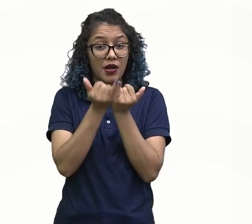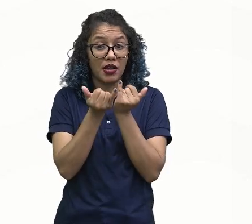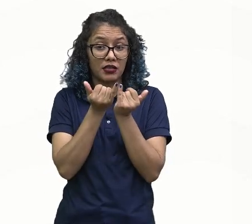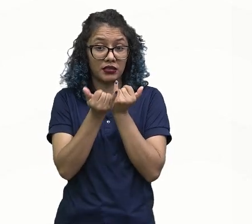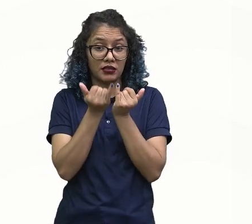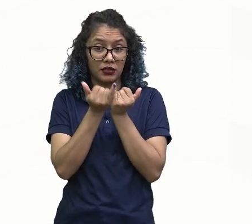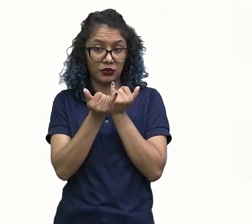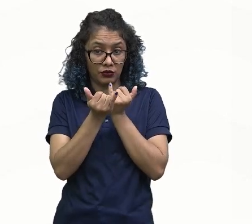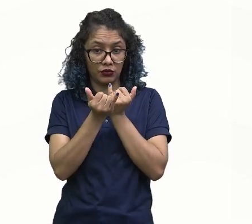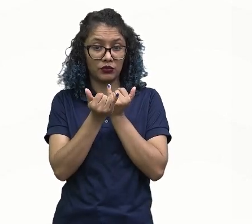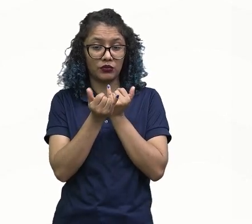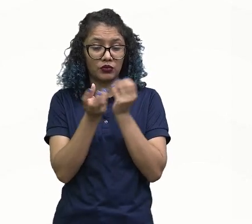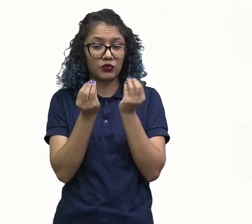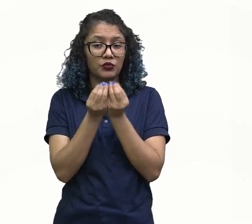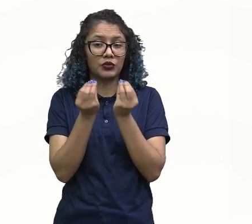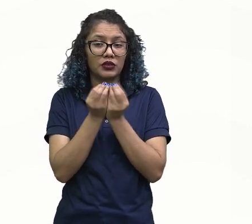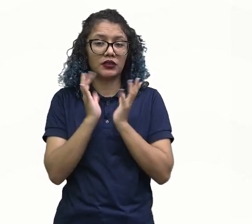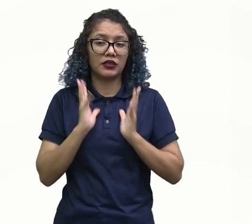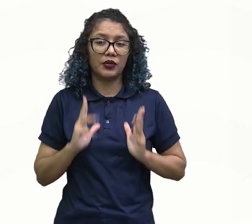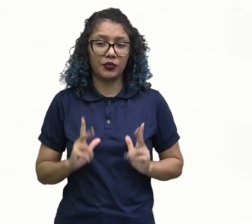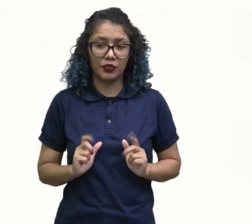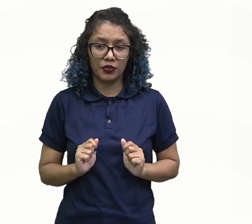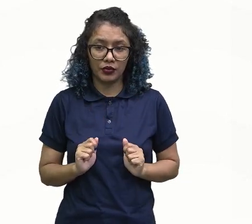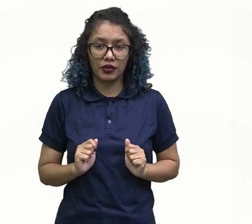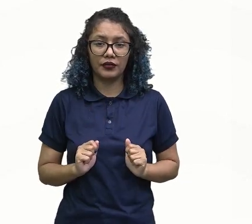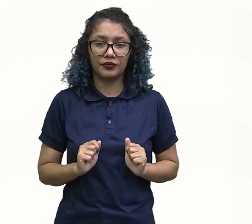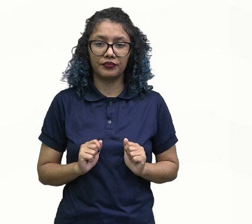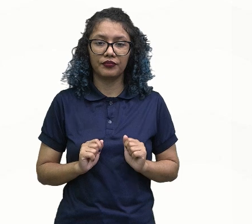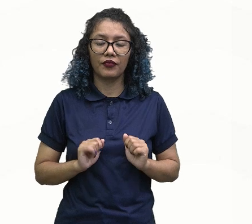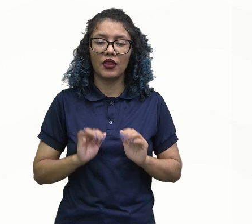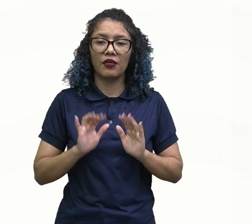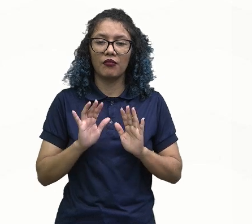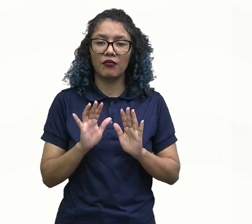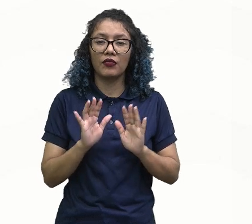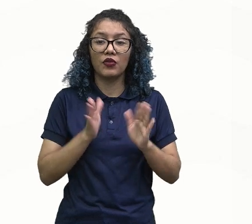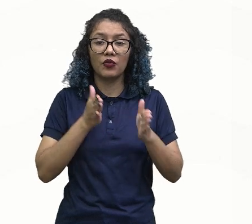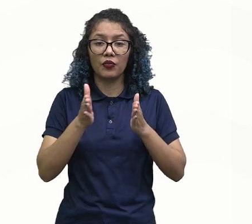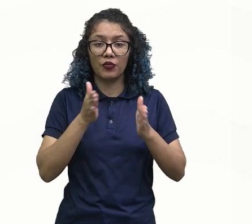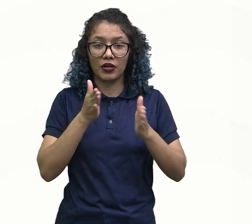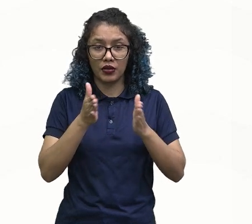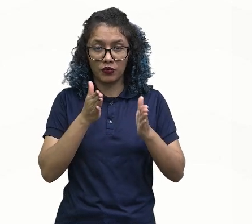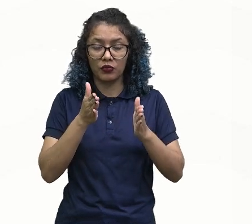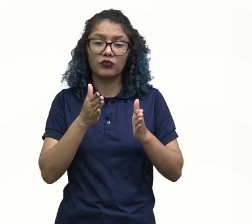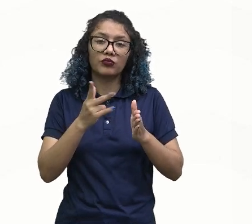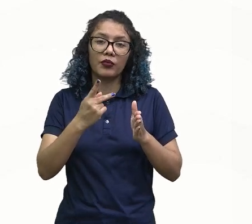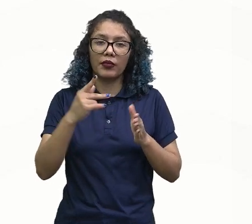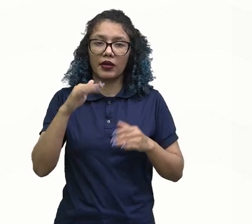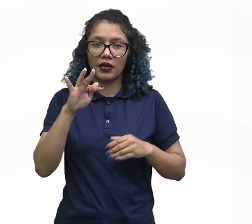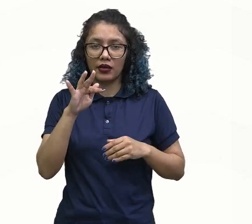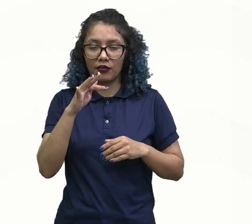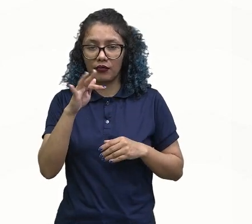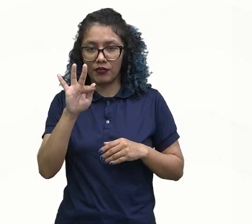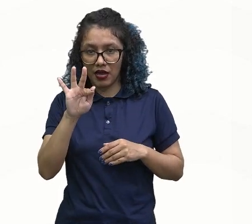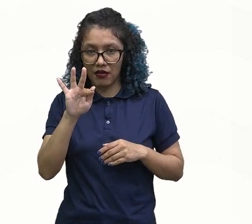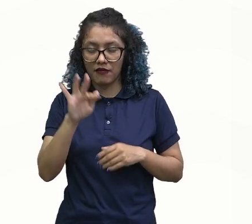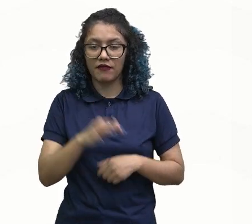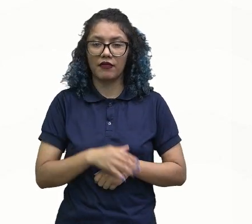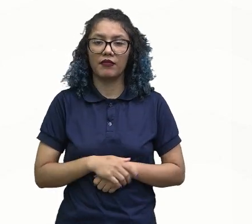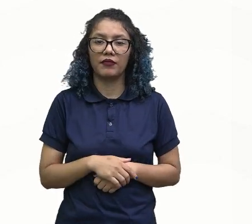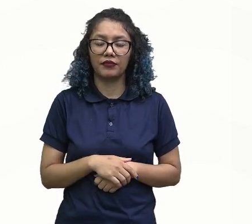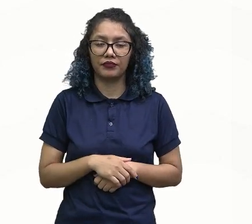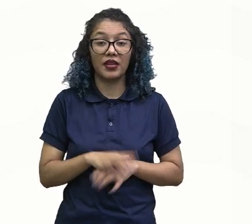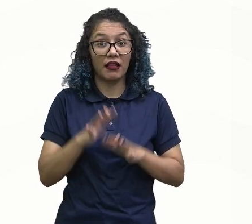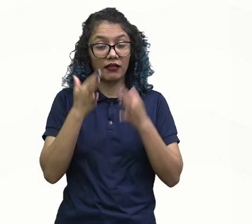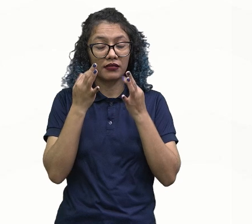olha aí, ó, como que uma substância pura durante a fusão, tá? Então,